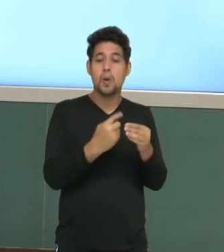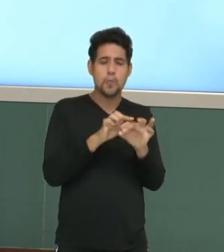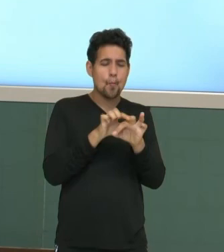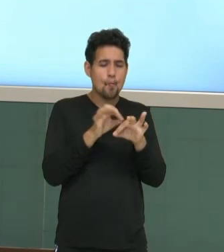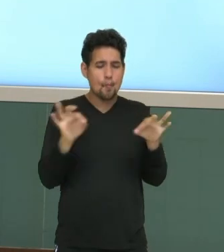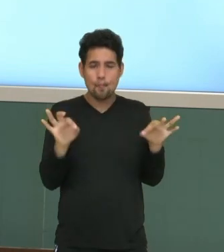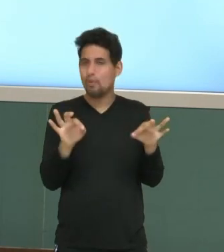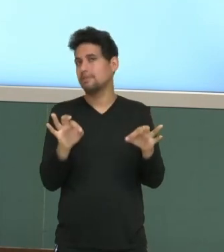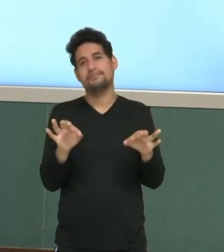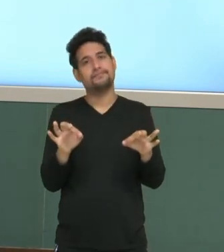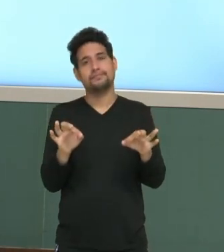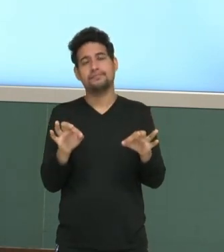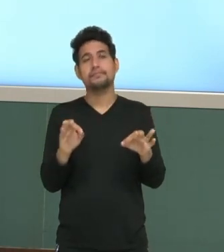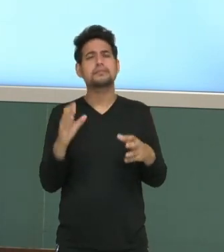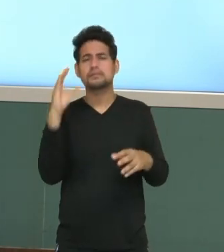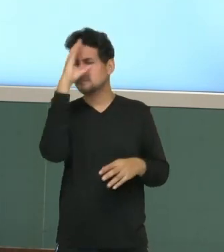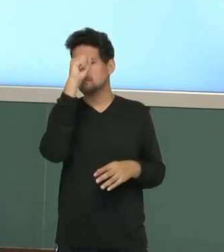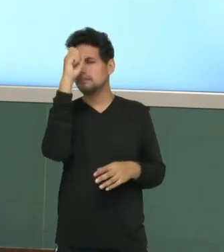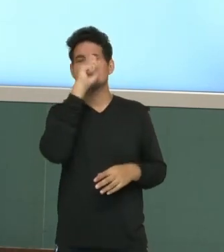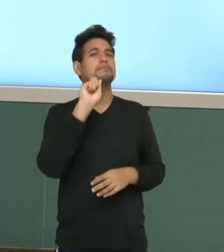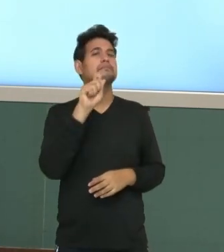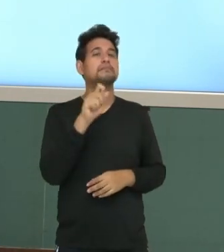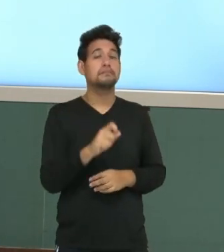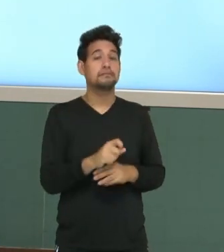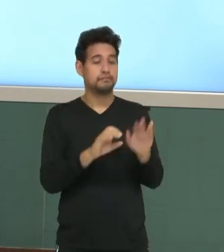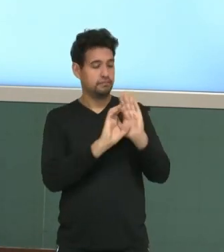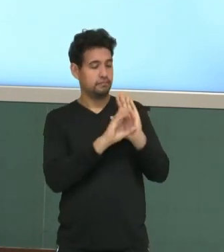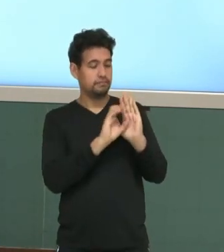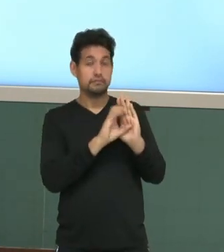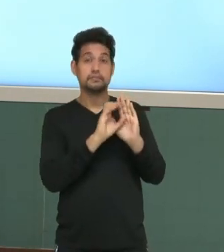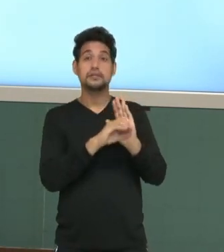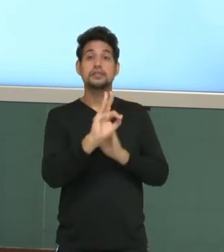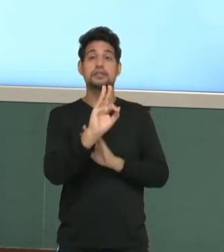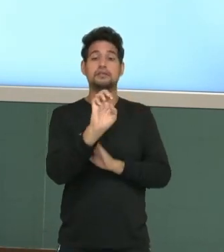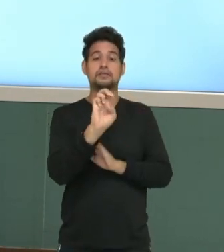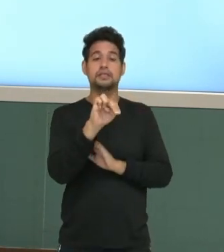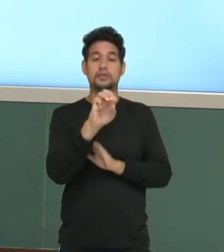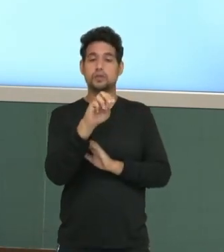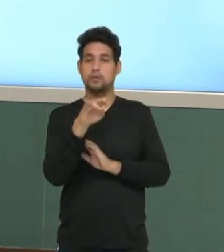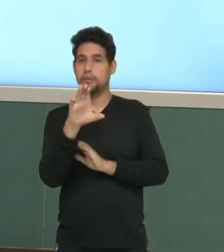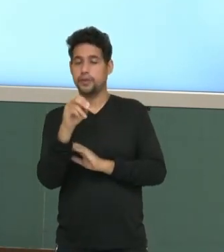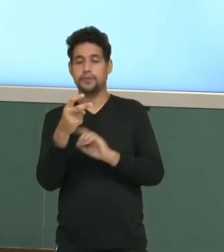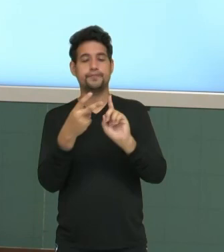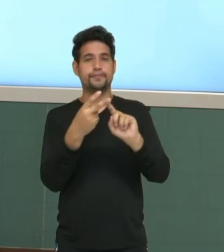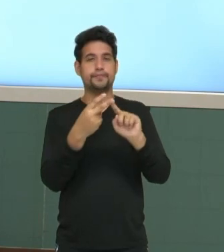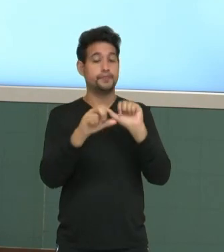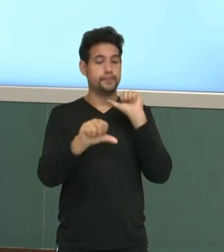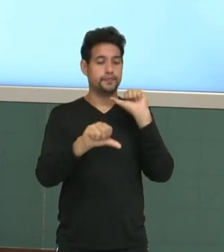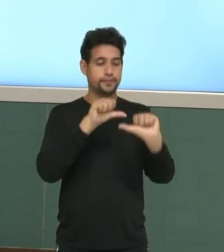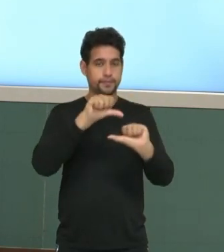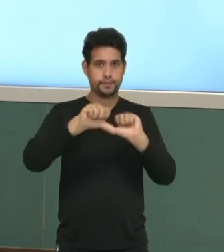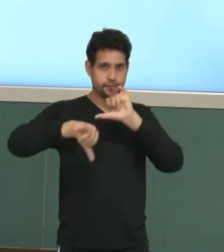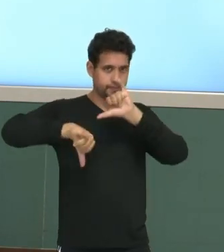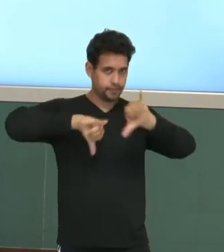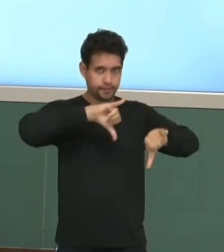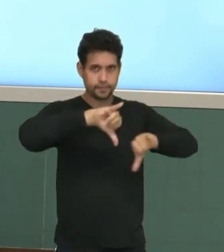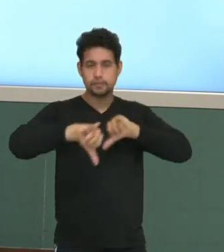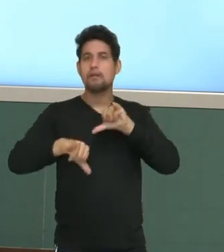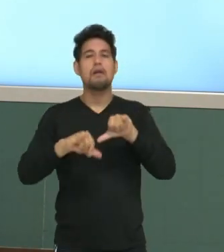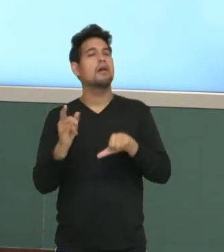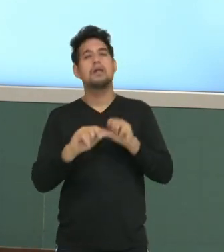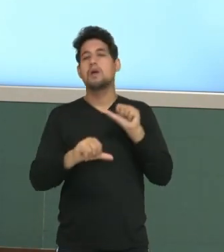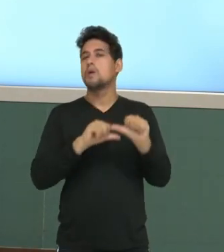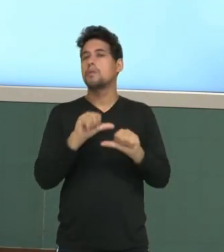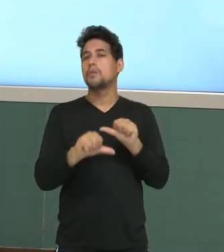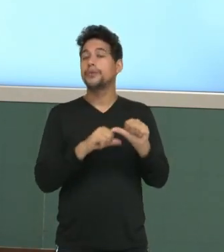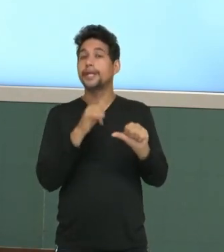atrás. E o que nós vimos na aula? O conceito de fenômeno, o conceito de transformação química que não